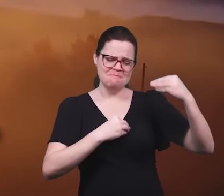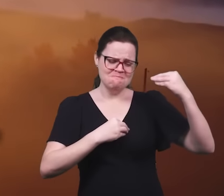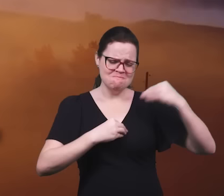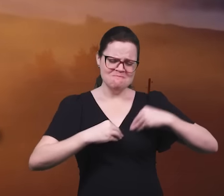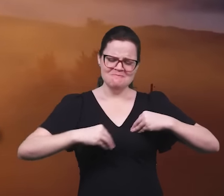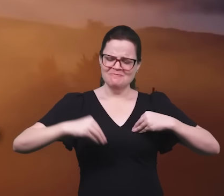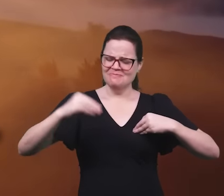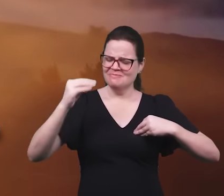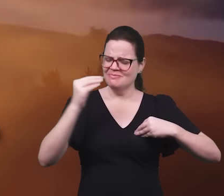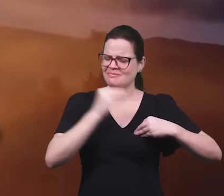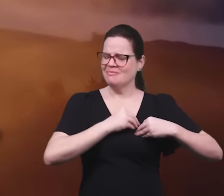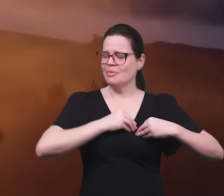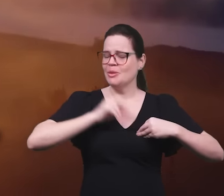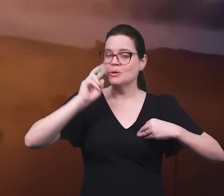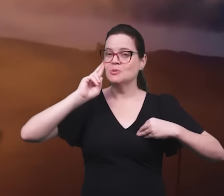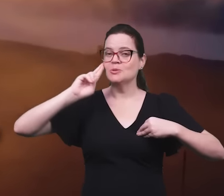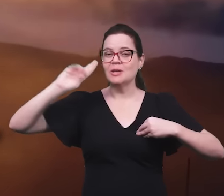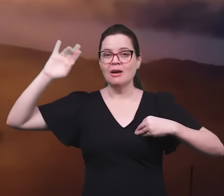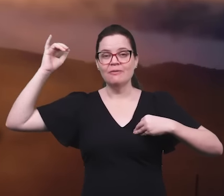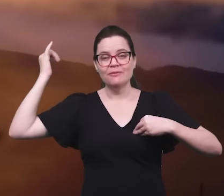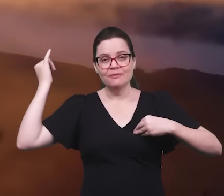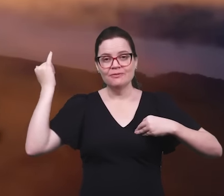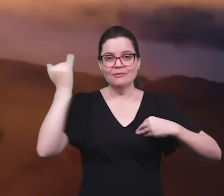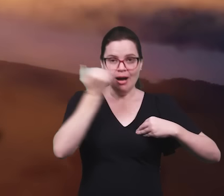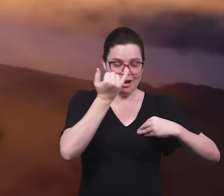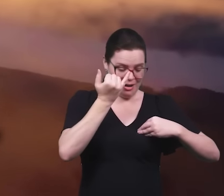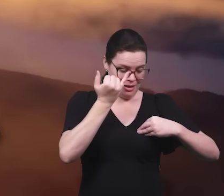Ele tira a escuridão,